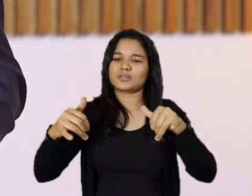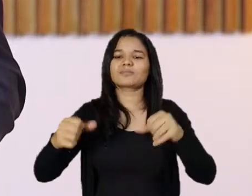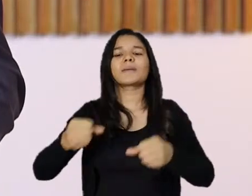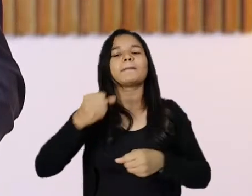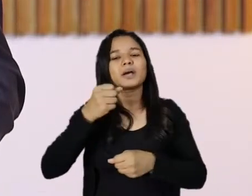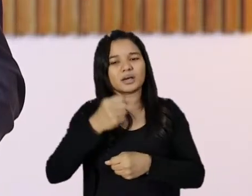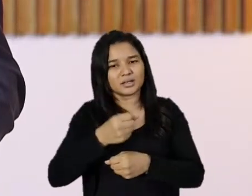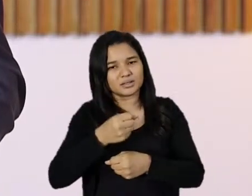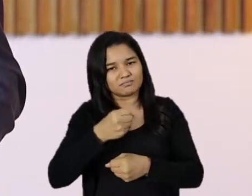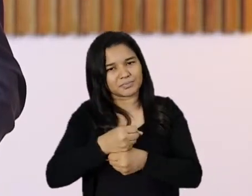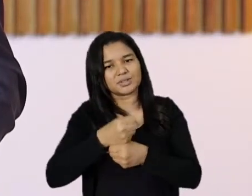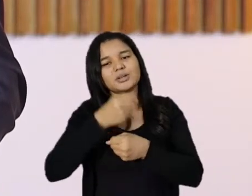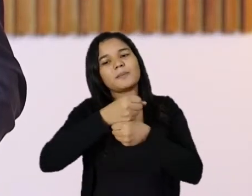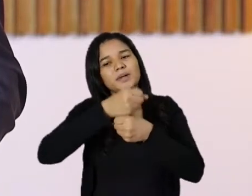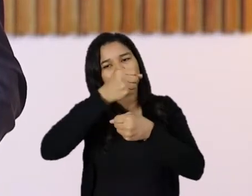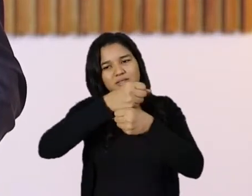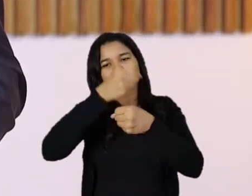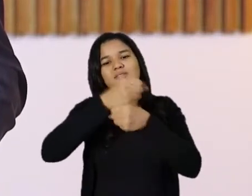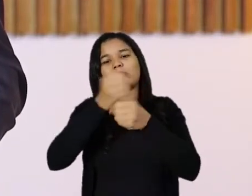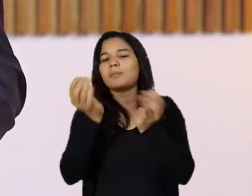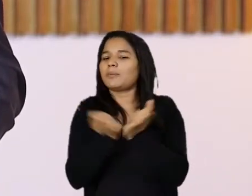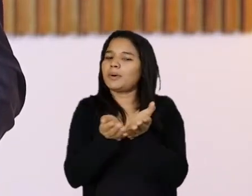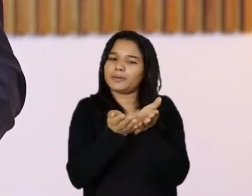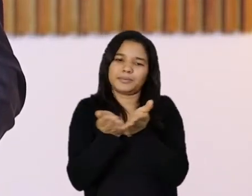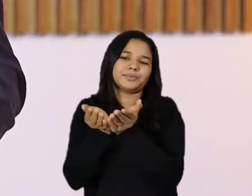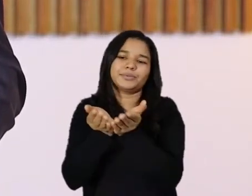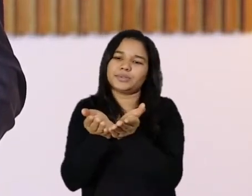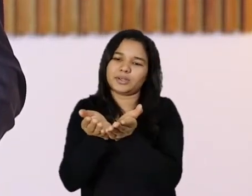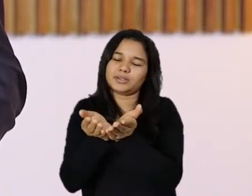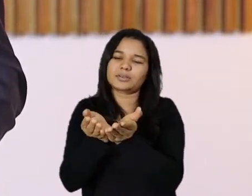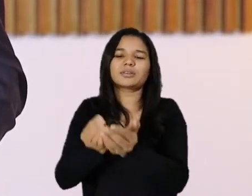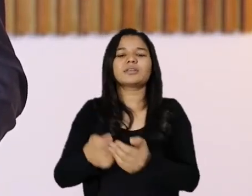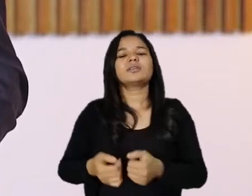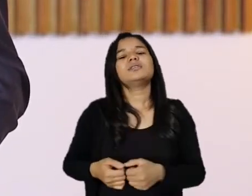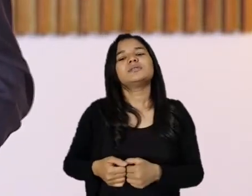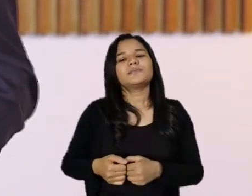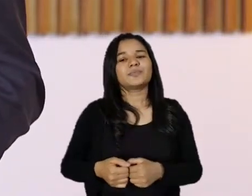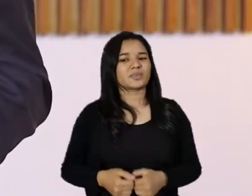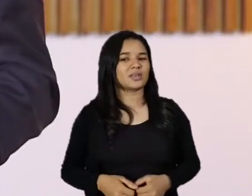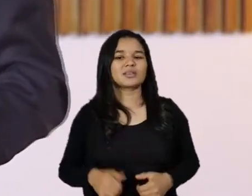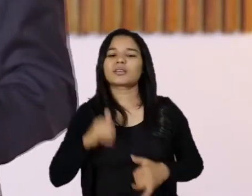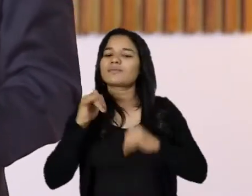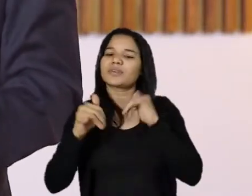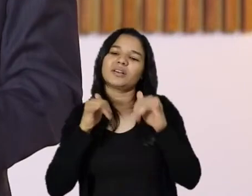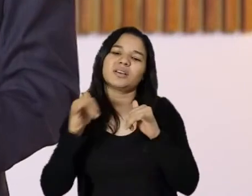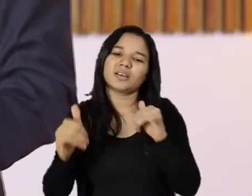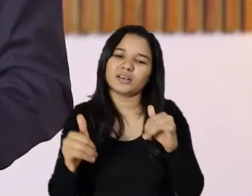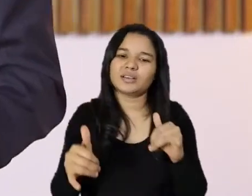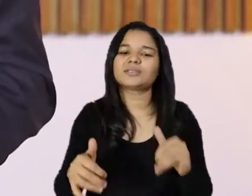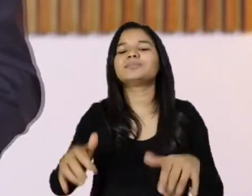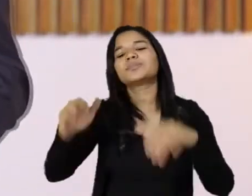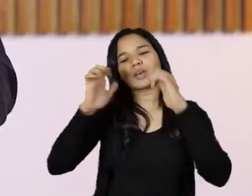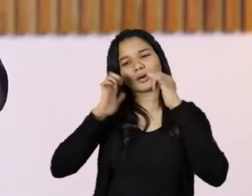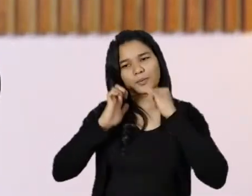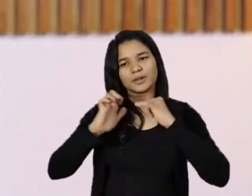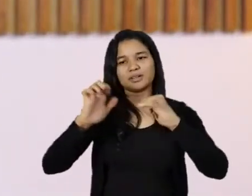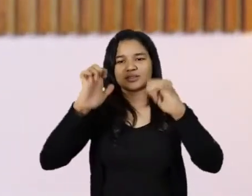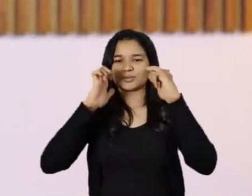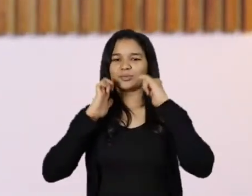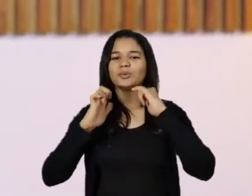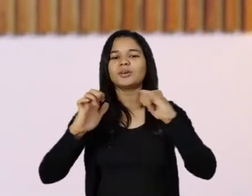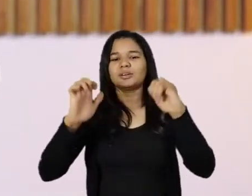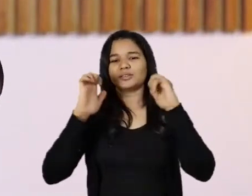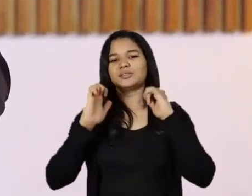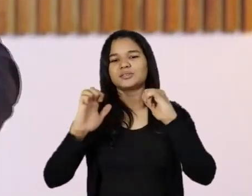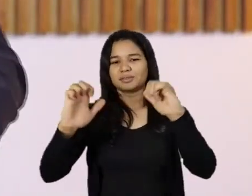e empenhado em pregar o evangelho dos seus dias. É interessante que a